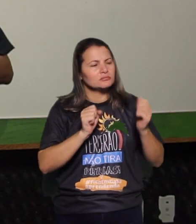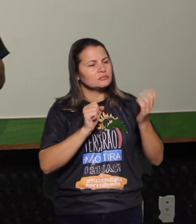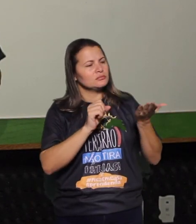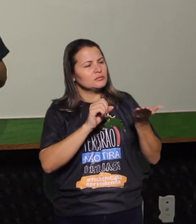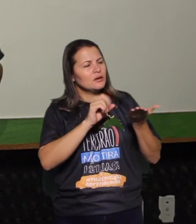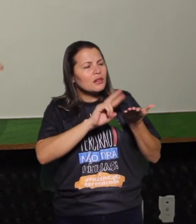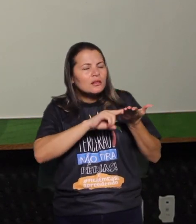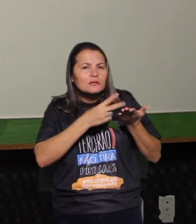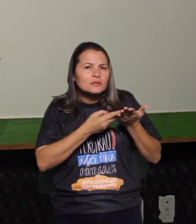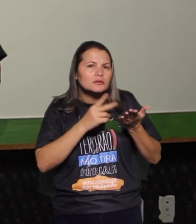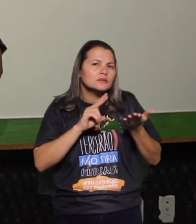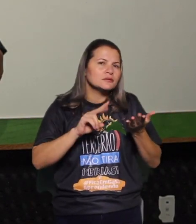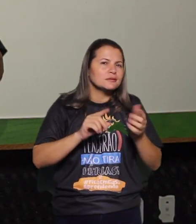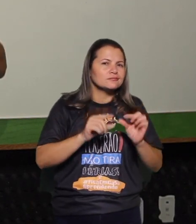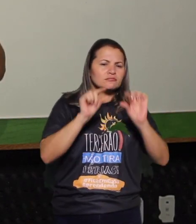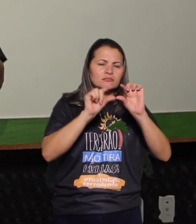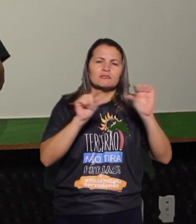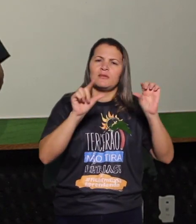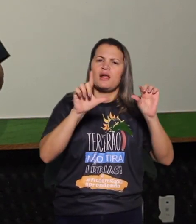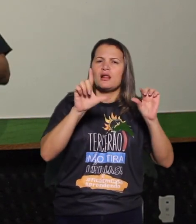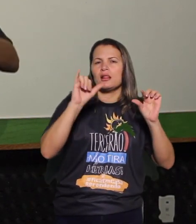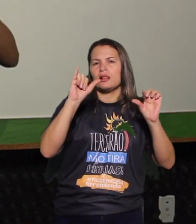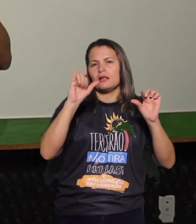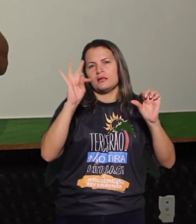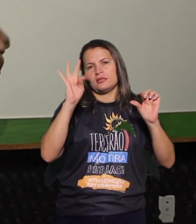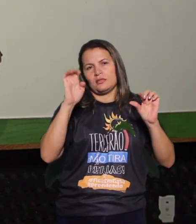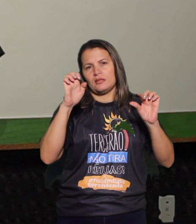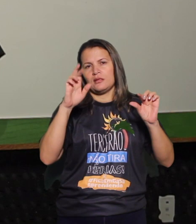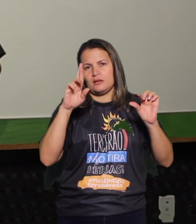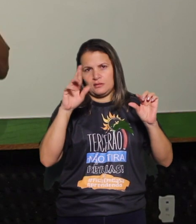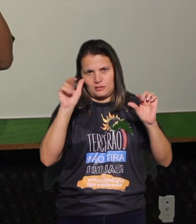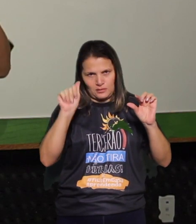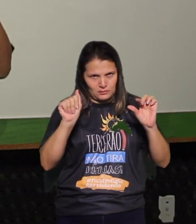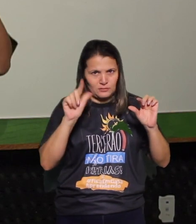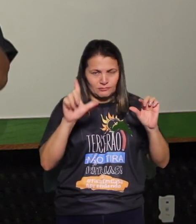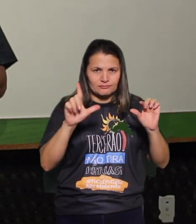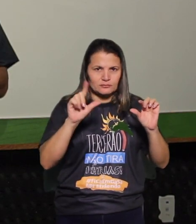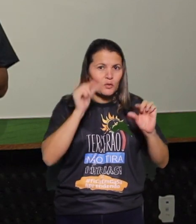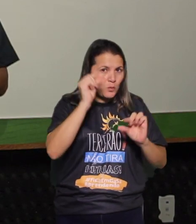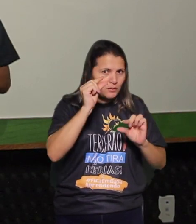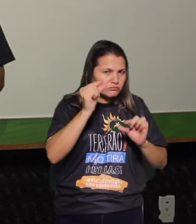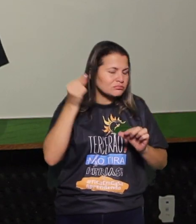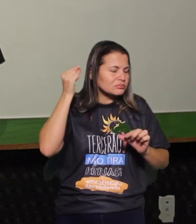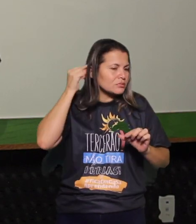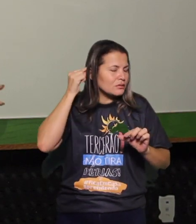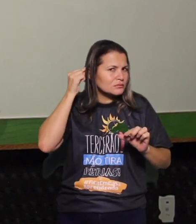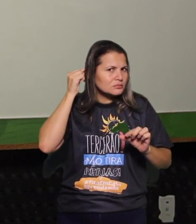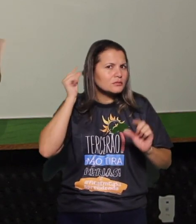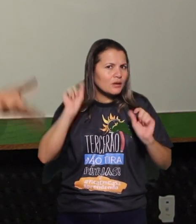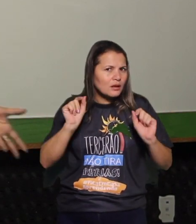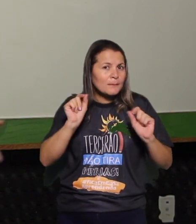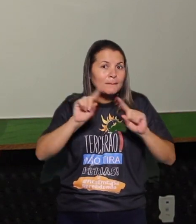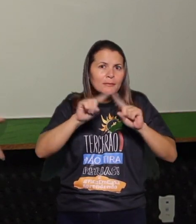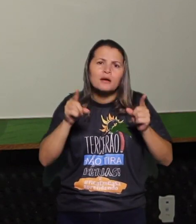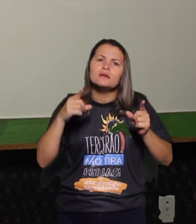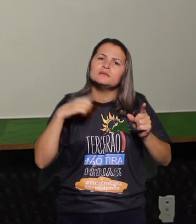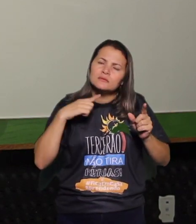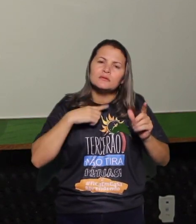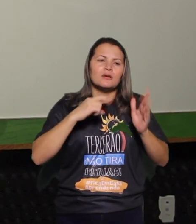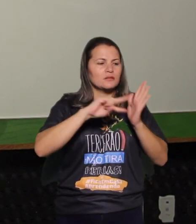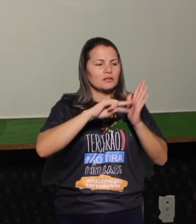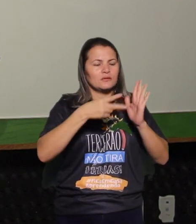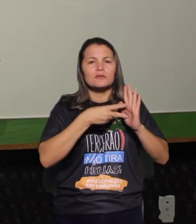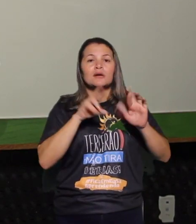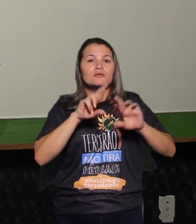seja, o significado real. Uma pulga atrás da orelha é uma pulga atrás da orelha. Mas também tem um significado